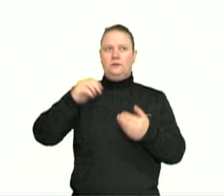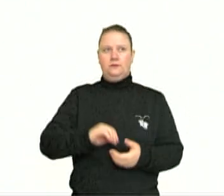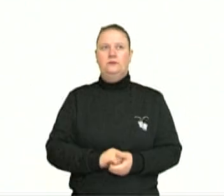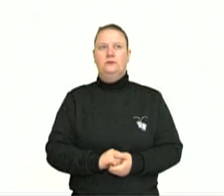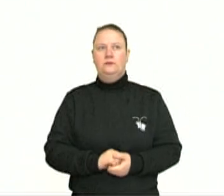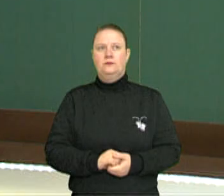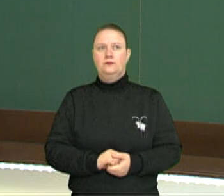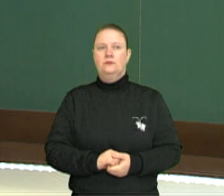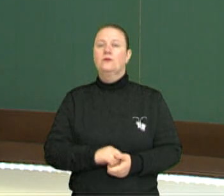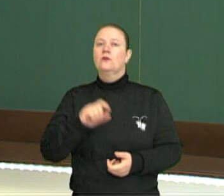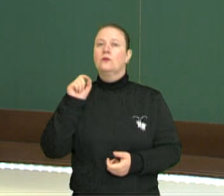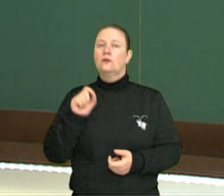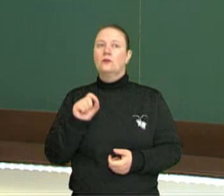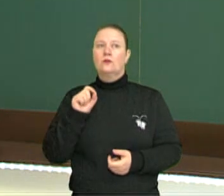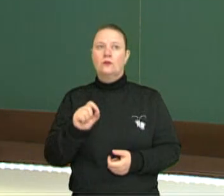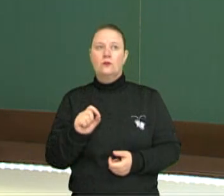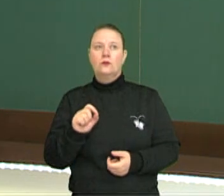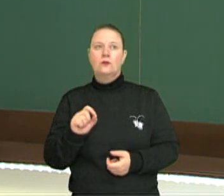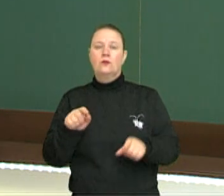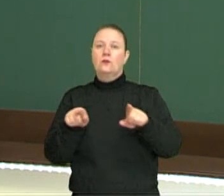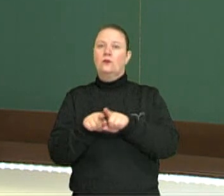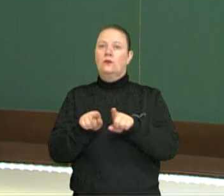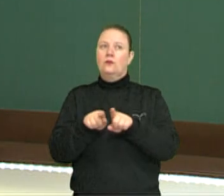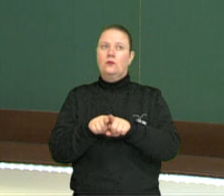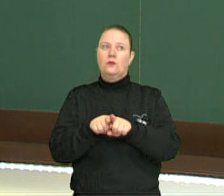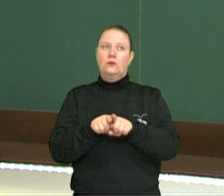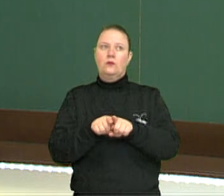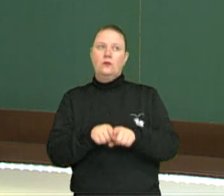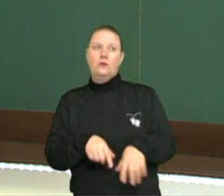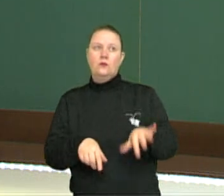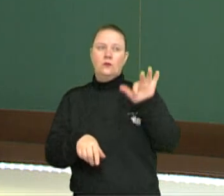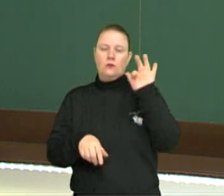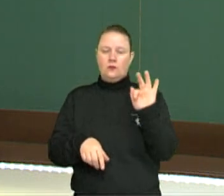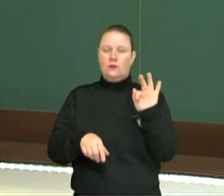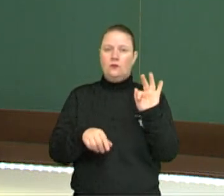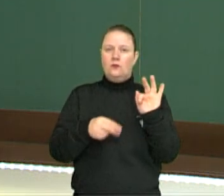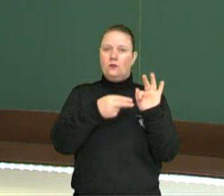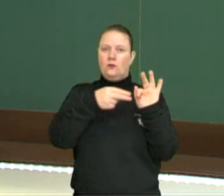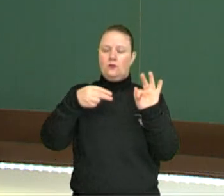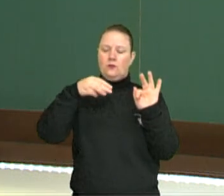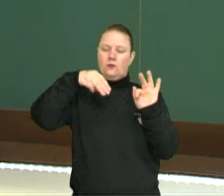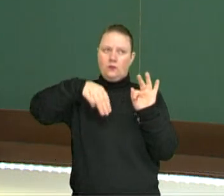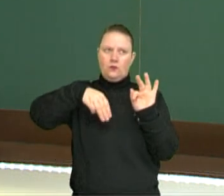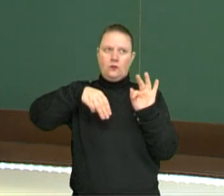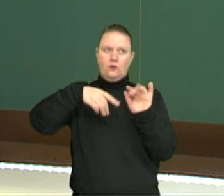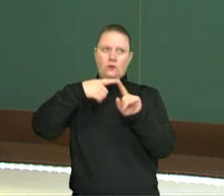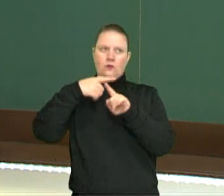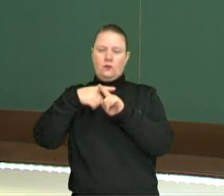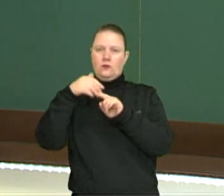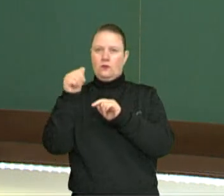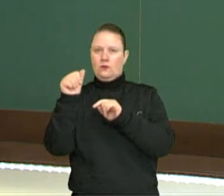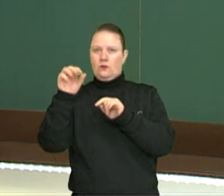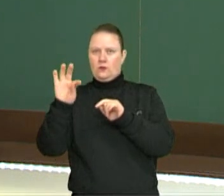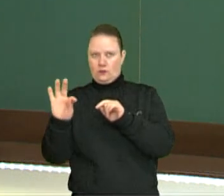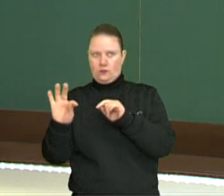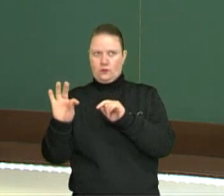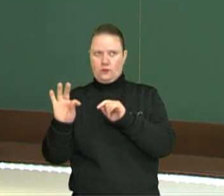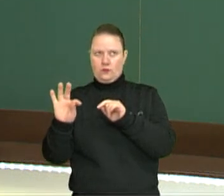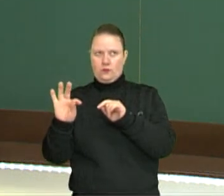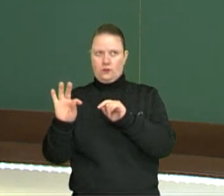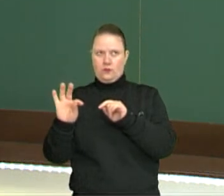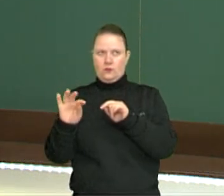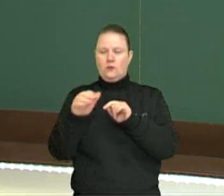dado pela força centrípeta é igual a massa vezes aceleração centrípeta, e a força tangencial é igual dada pela massa